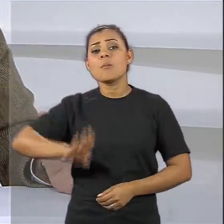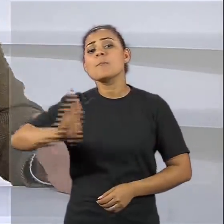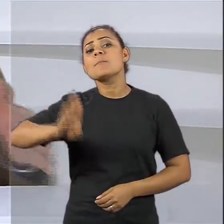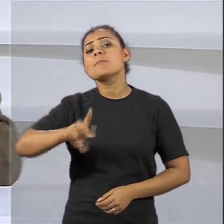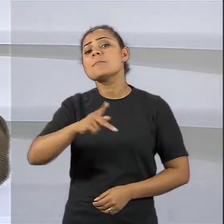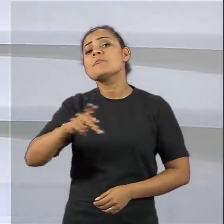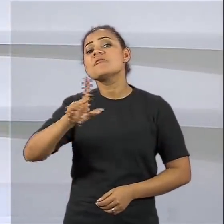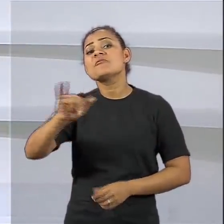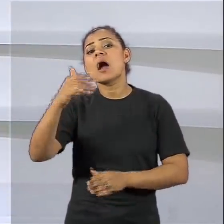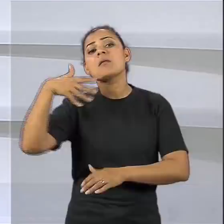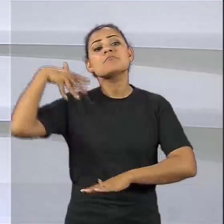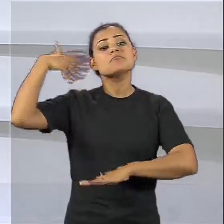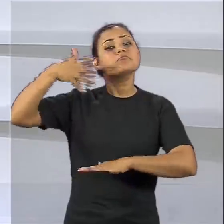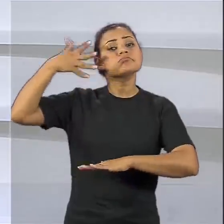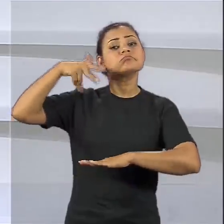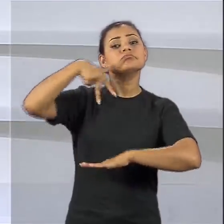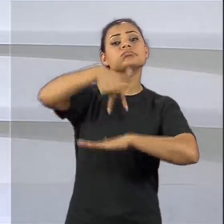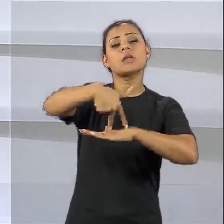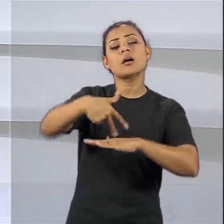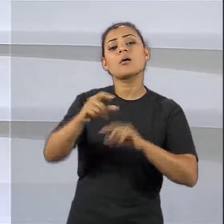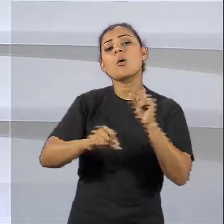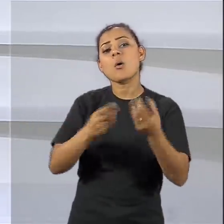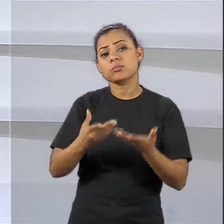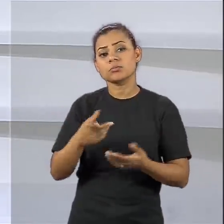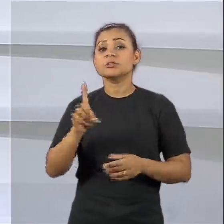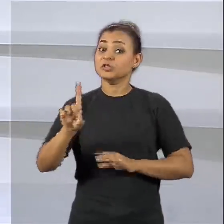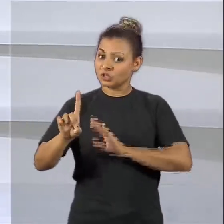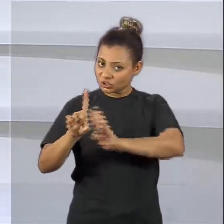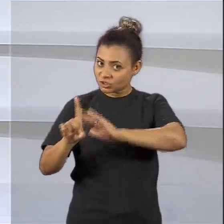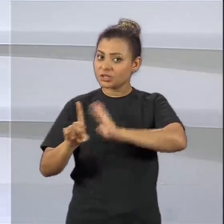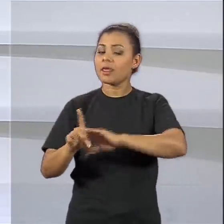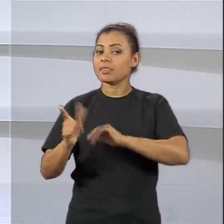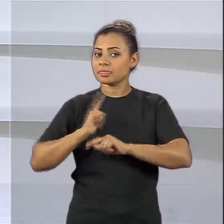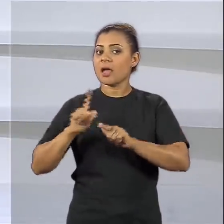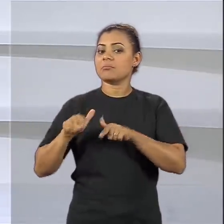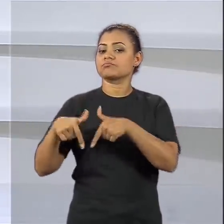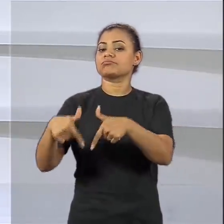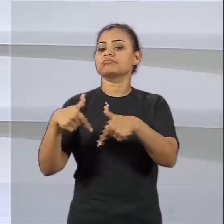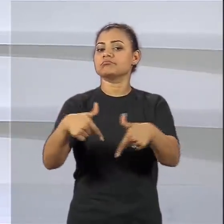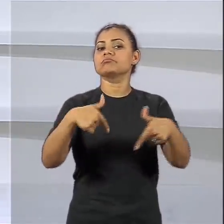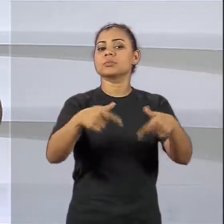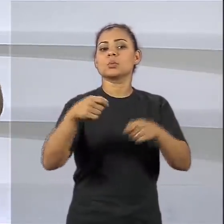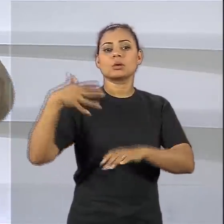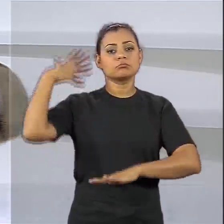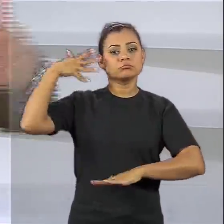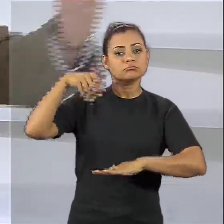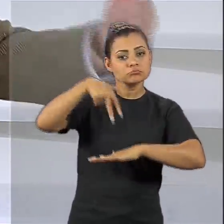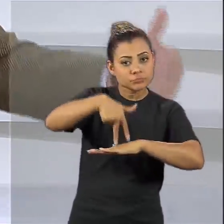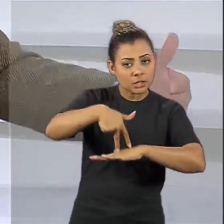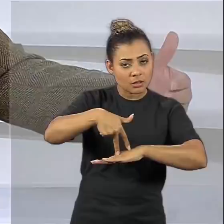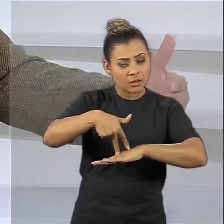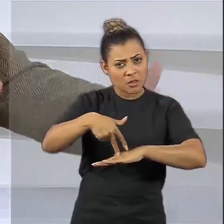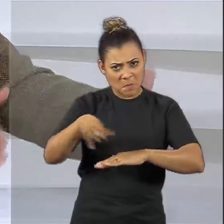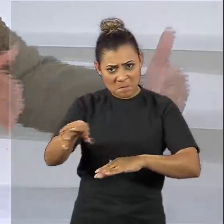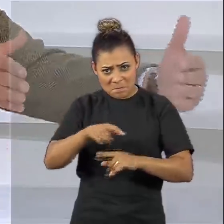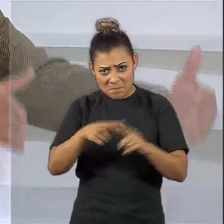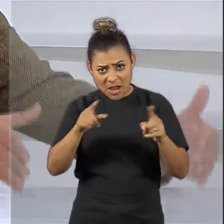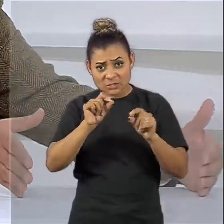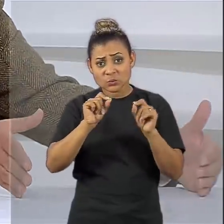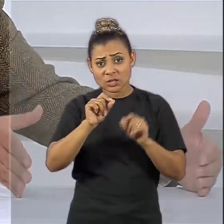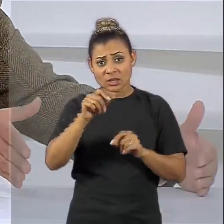representar esses pobres? Infelizmente, é a extrema-direita que está fazendo algum tipo de discurso, né? Não que tenha colado, porque se você for no